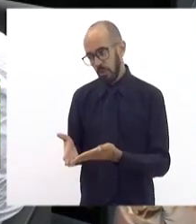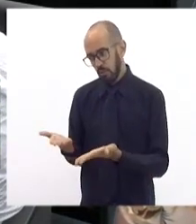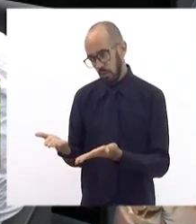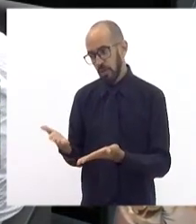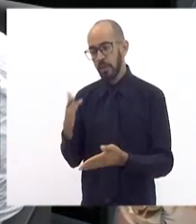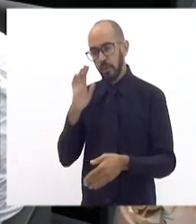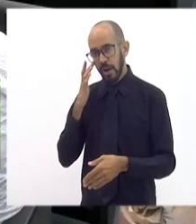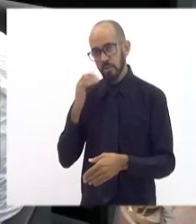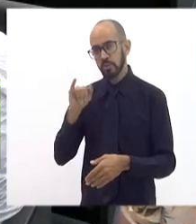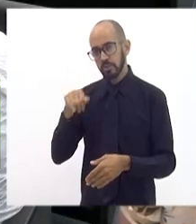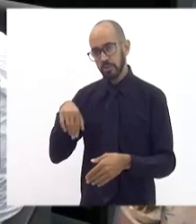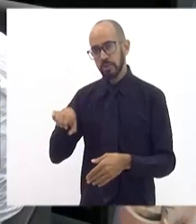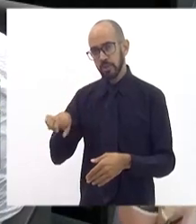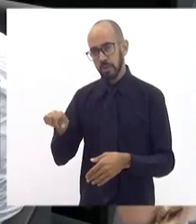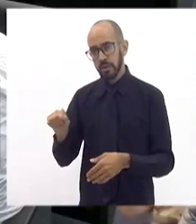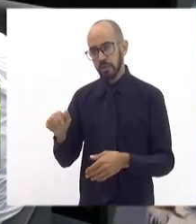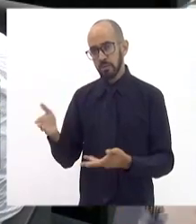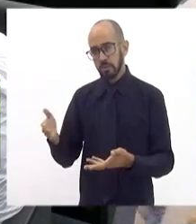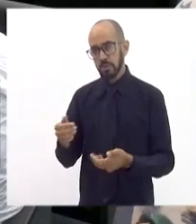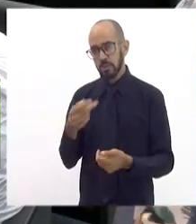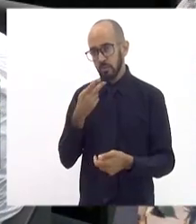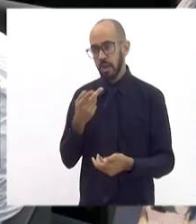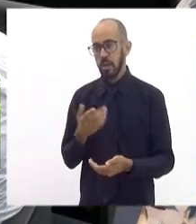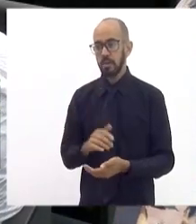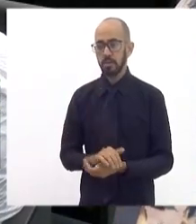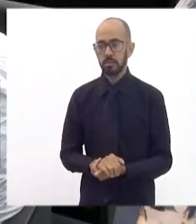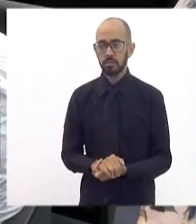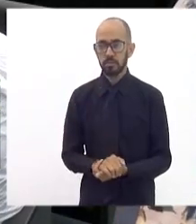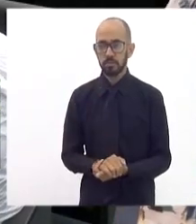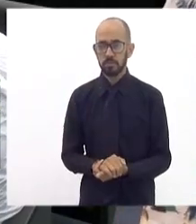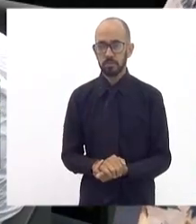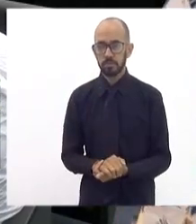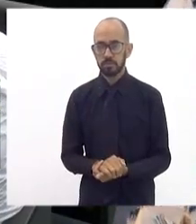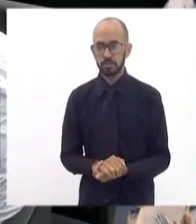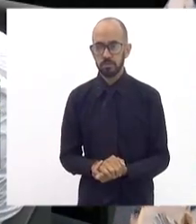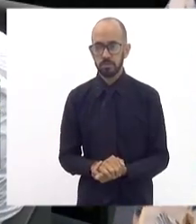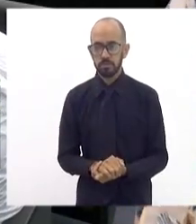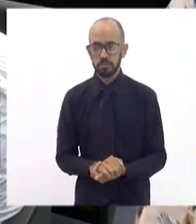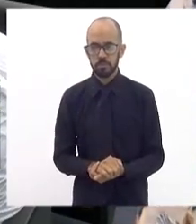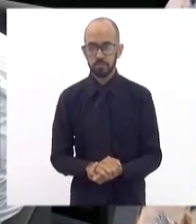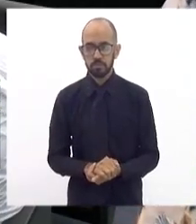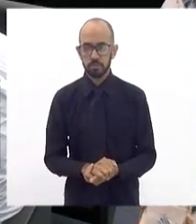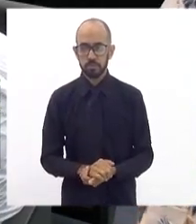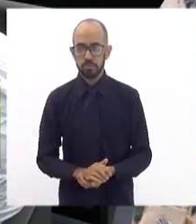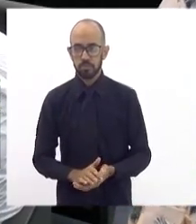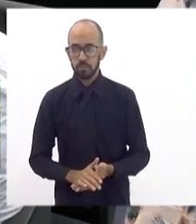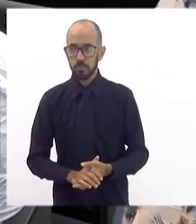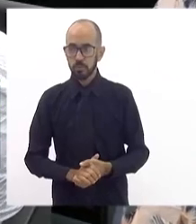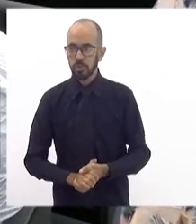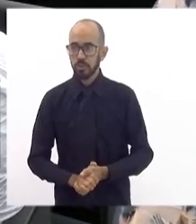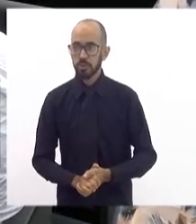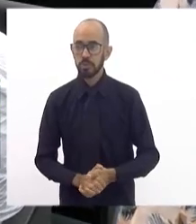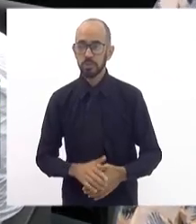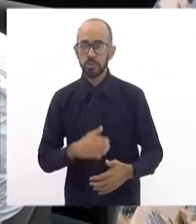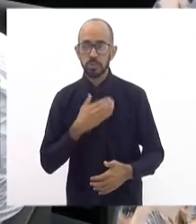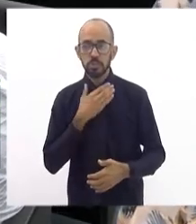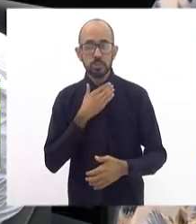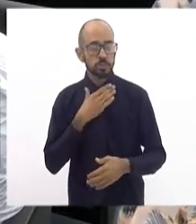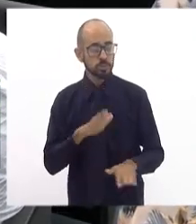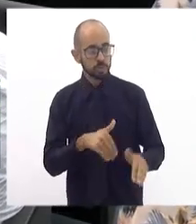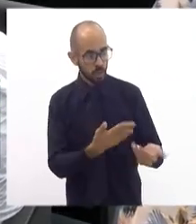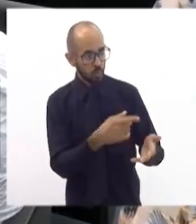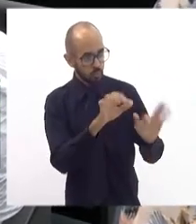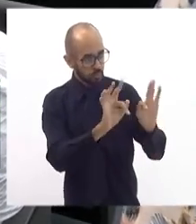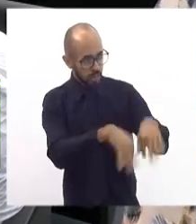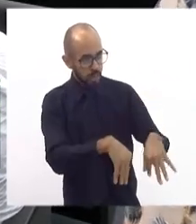vezes nem eu falar um pouquinho né já falou o Felipe falou você tá respondendo é você completa aí o